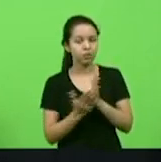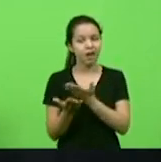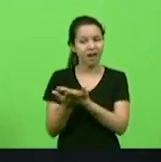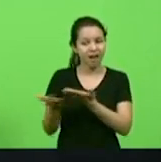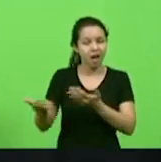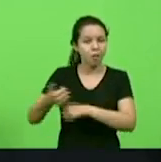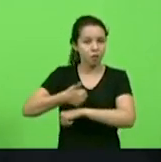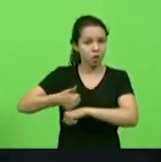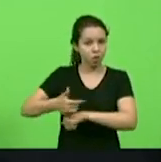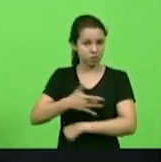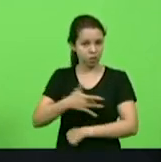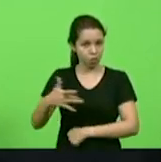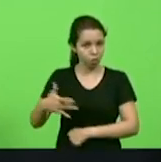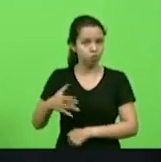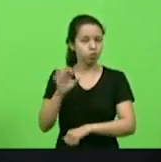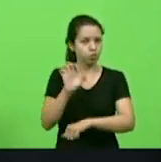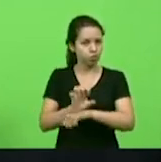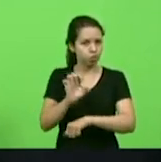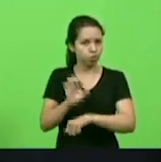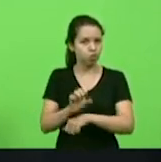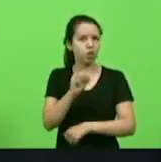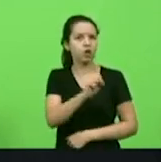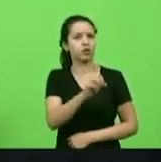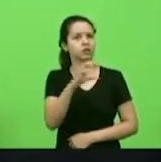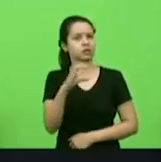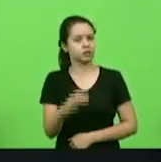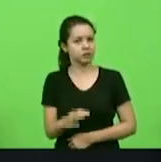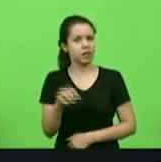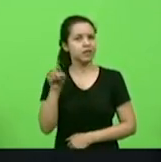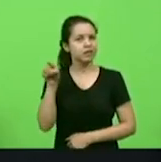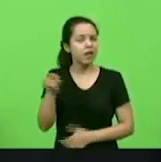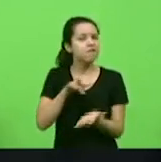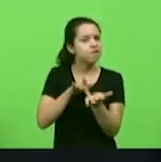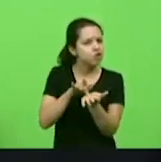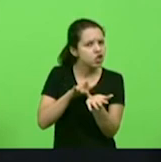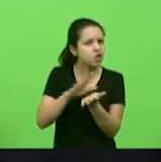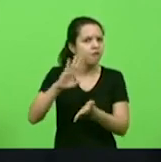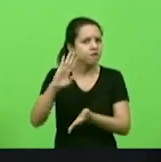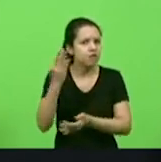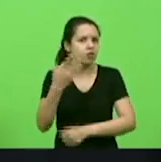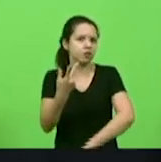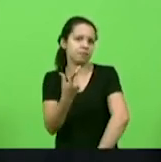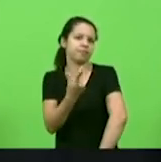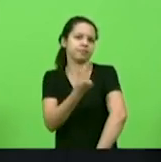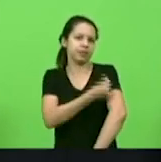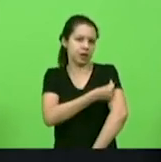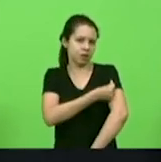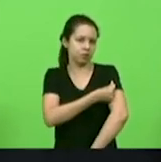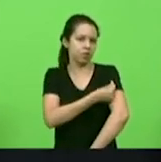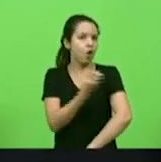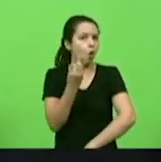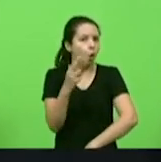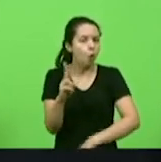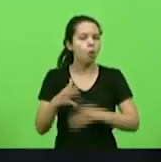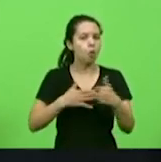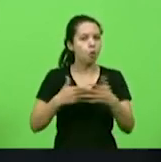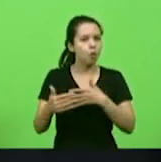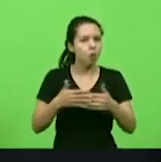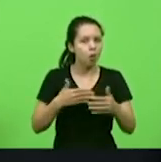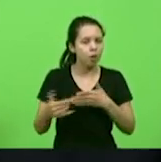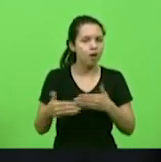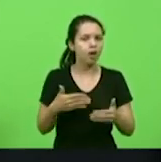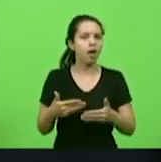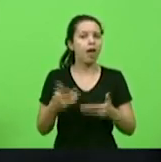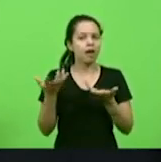saúde do estado de Santa Catarina que simulem a aplicação da vacina ou qualquer ato tentando